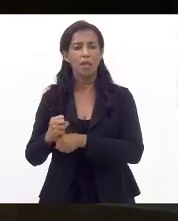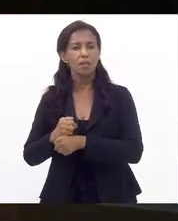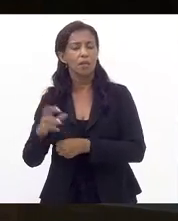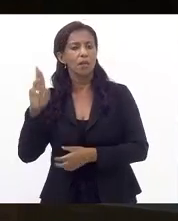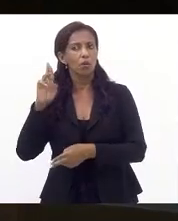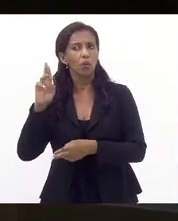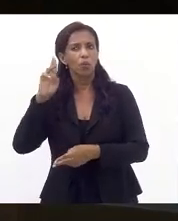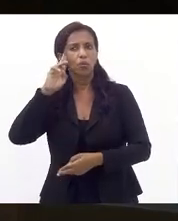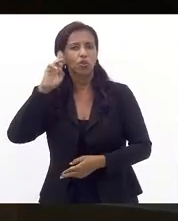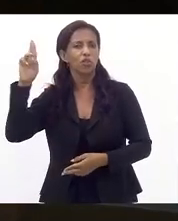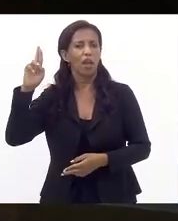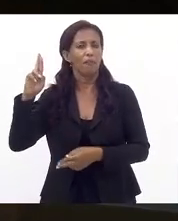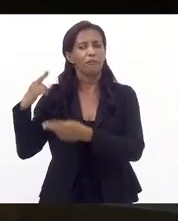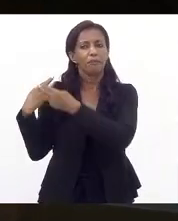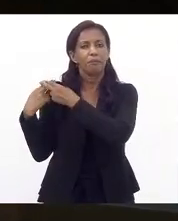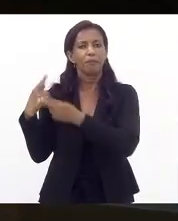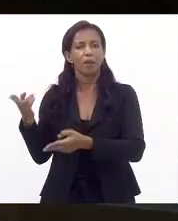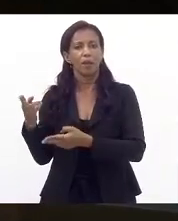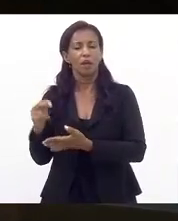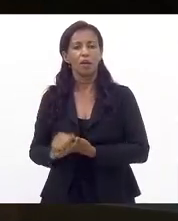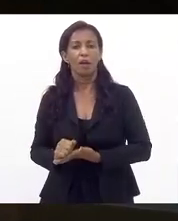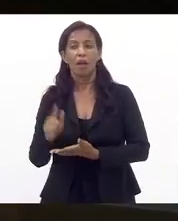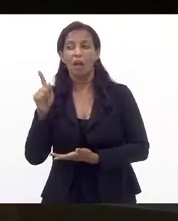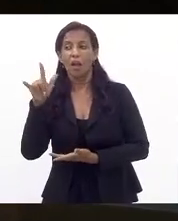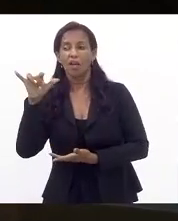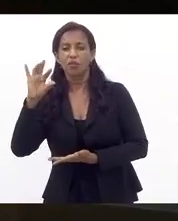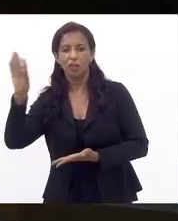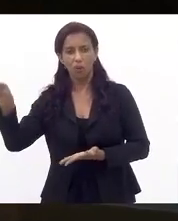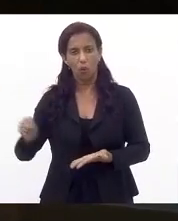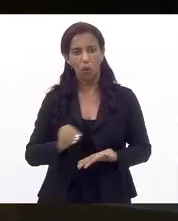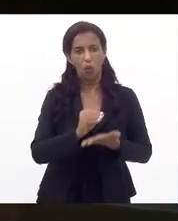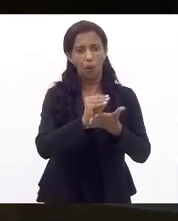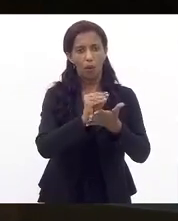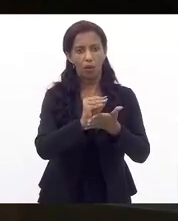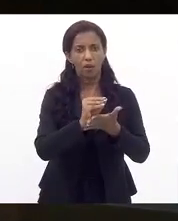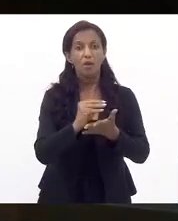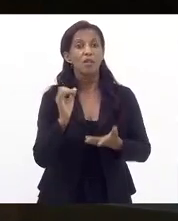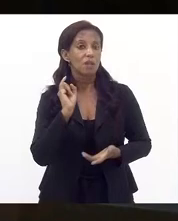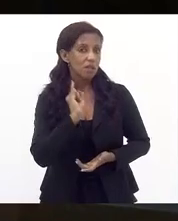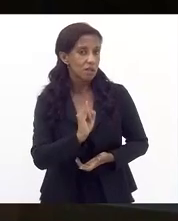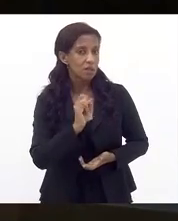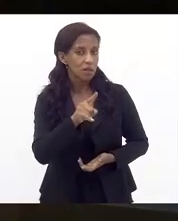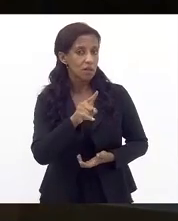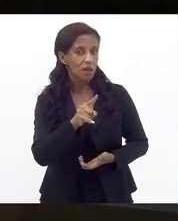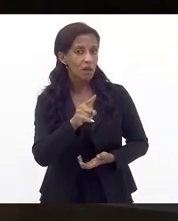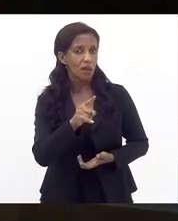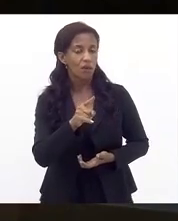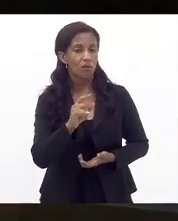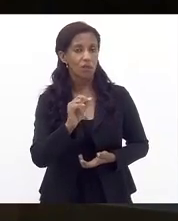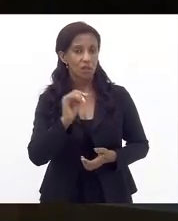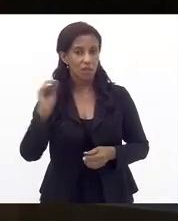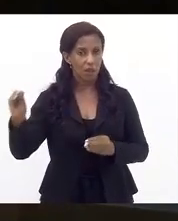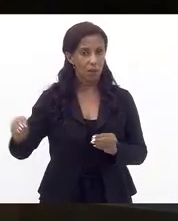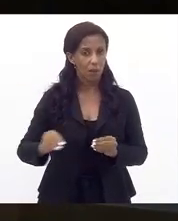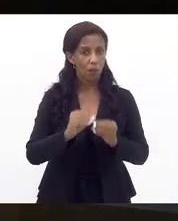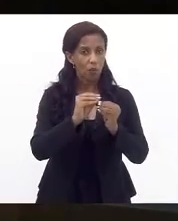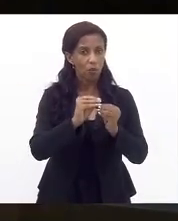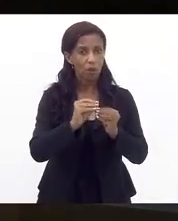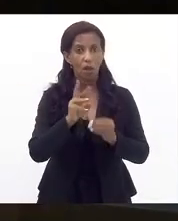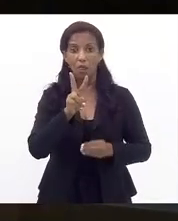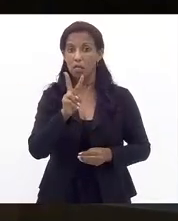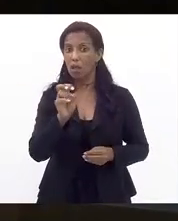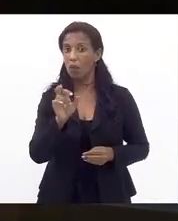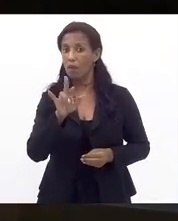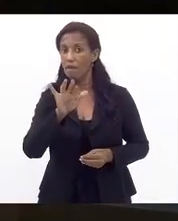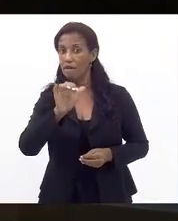chefe de alguma coisa incorpora aquela gratificação depois que você incorpora Aquilo não é mais verba